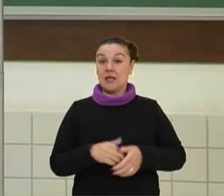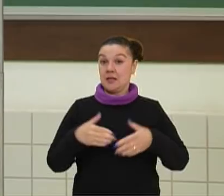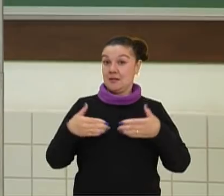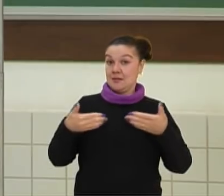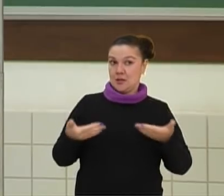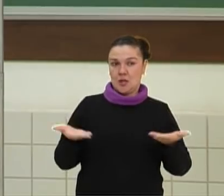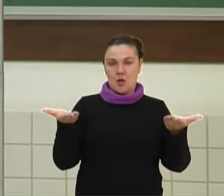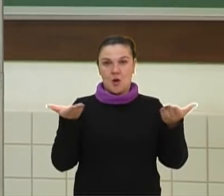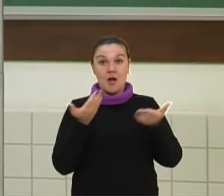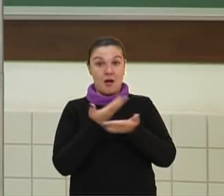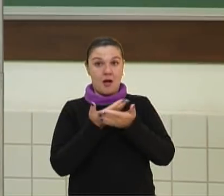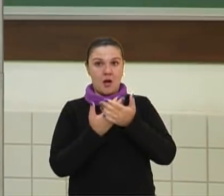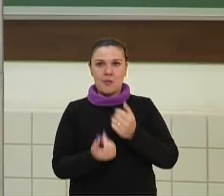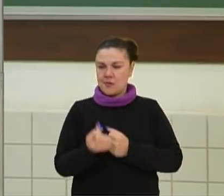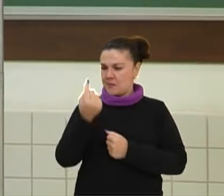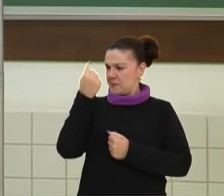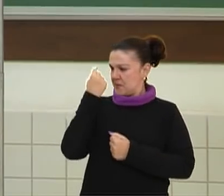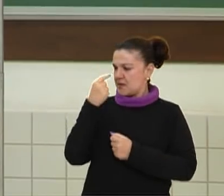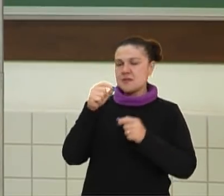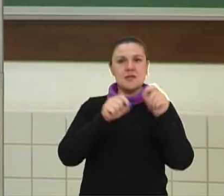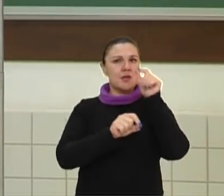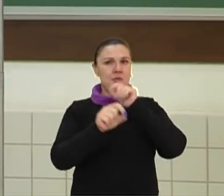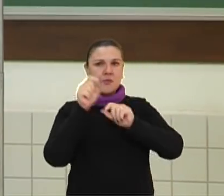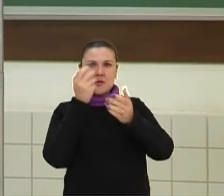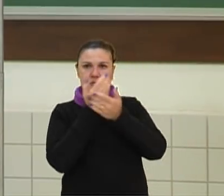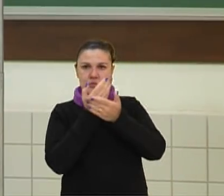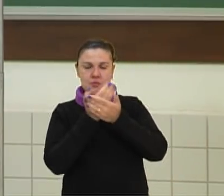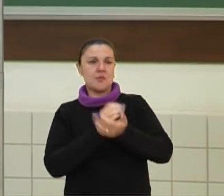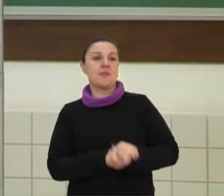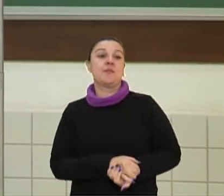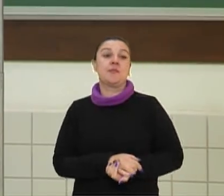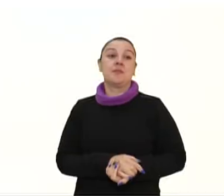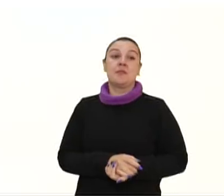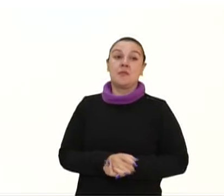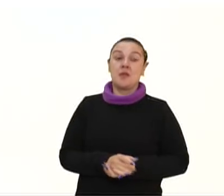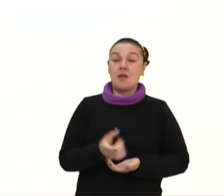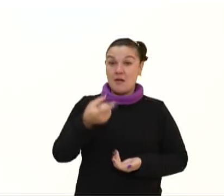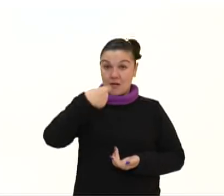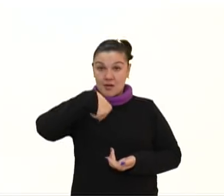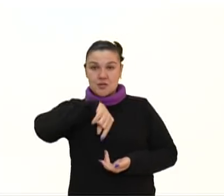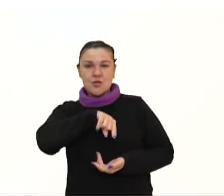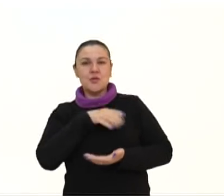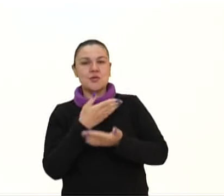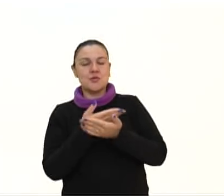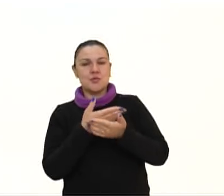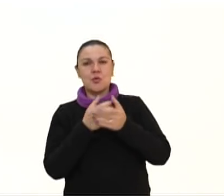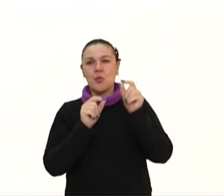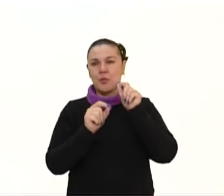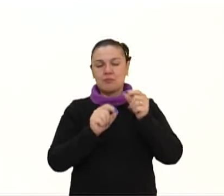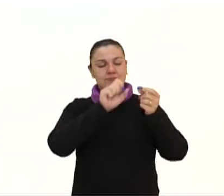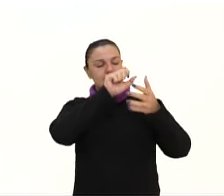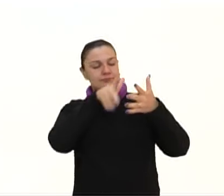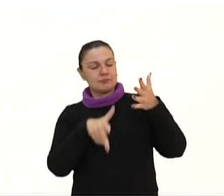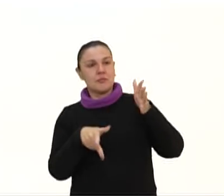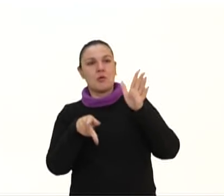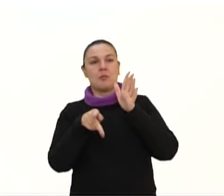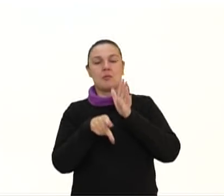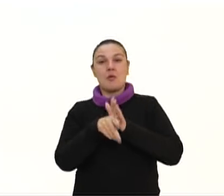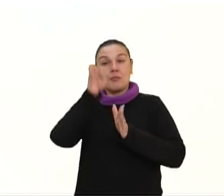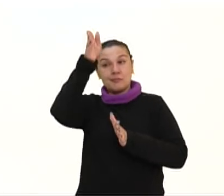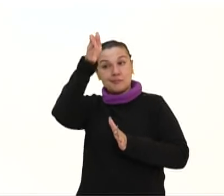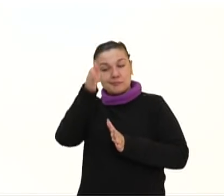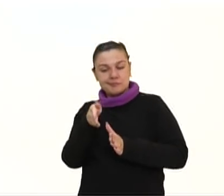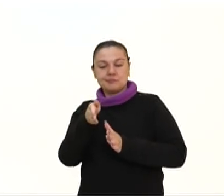Então, na aula anterior, o que foi visto? Vocês lembram? Então, vocês viram os elementos um pouquinho lá sobre